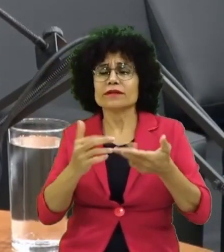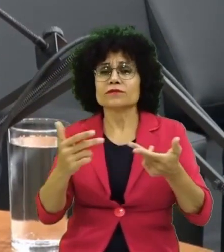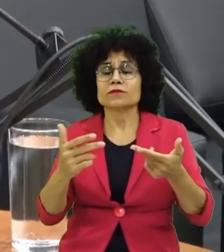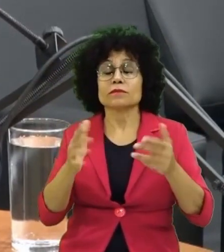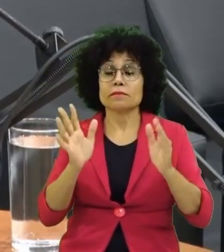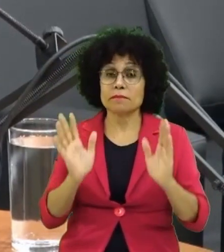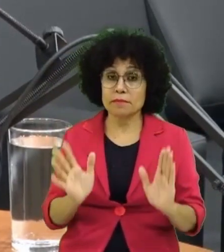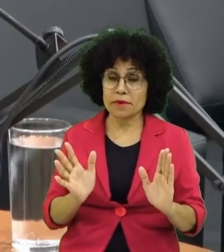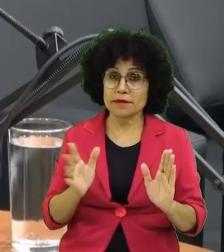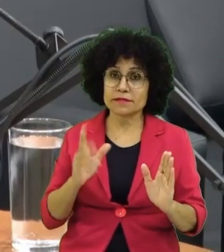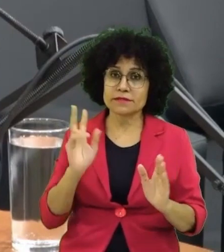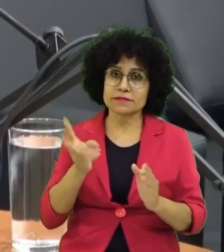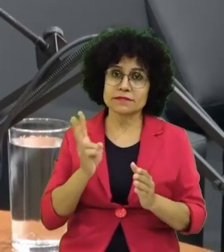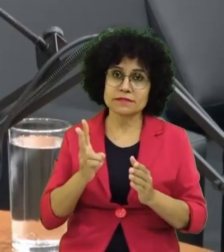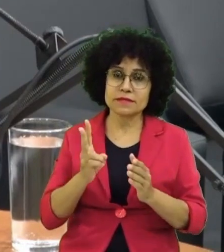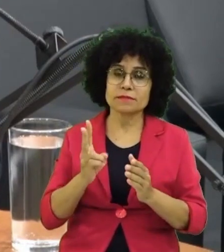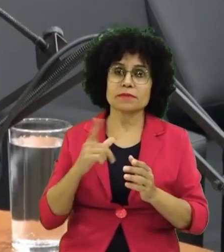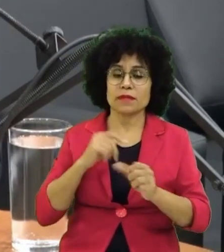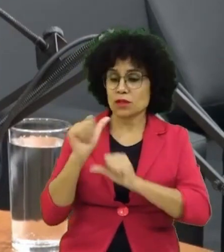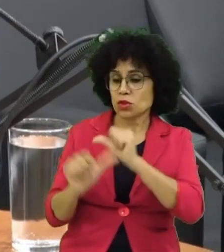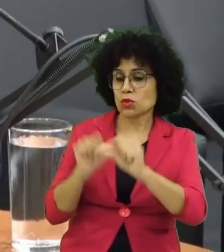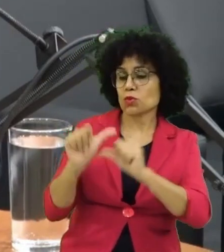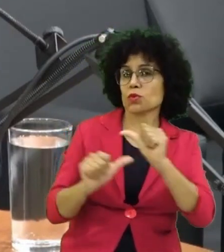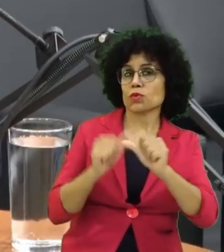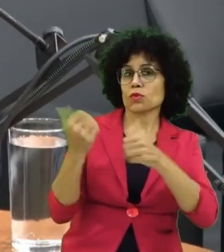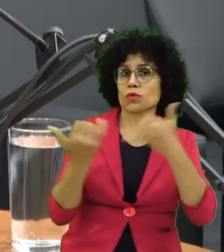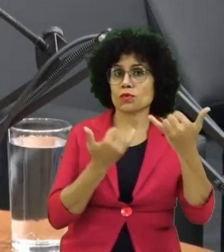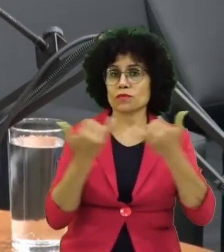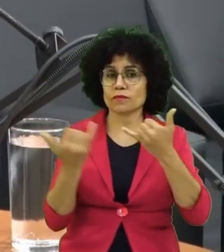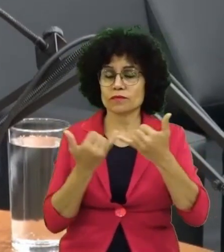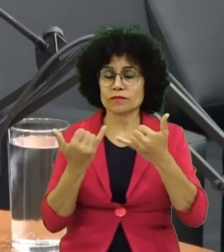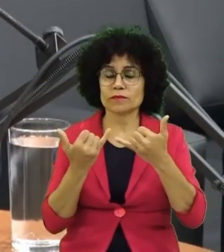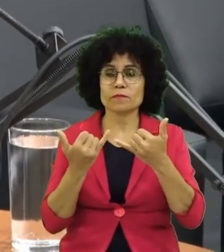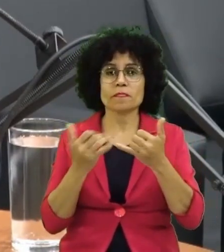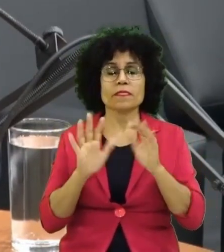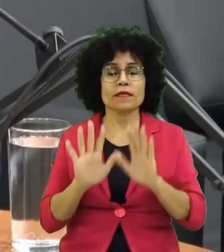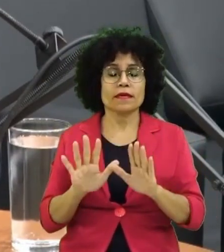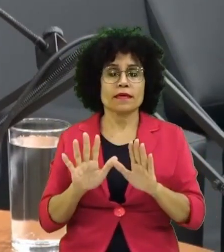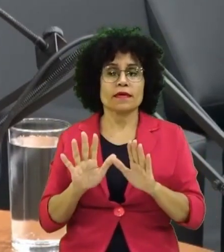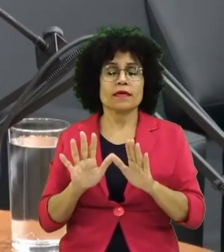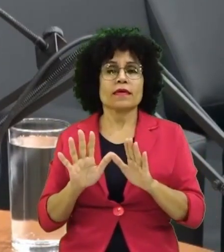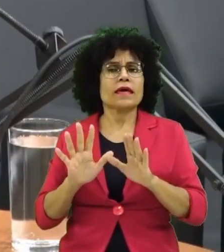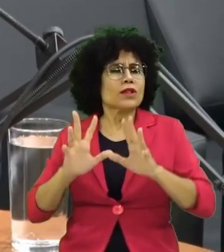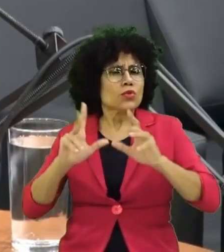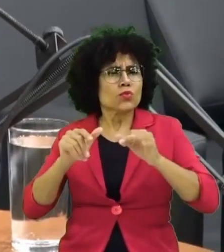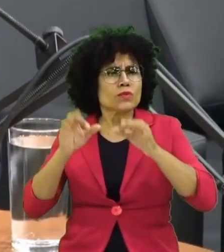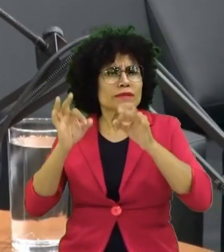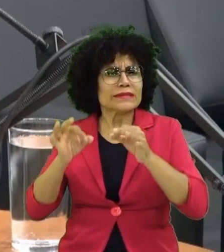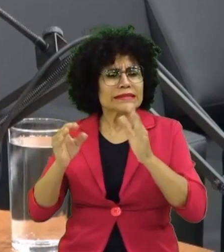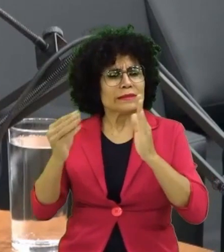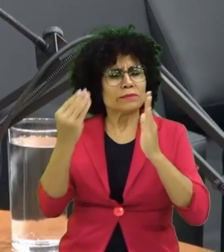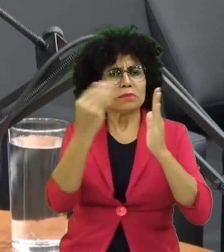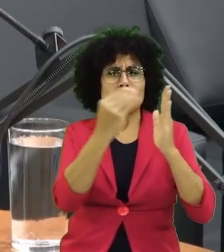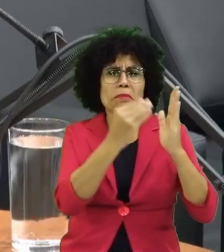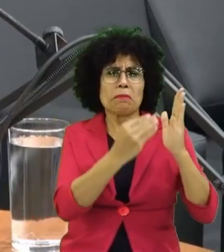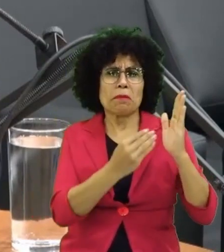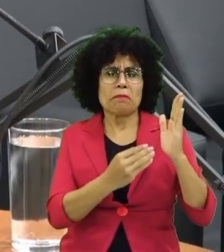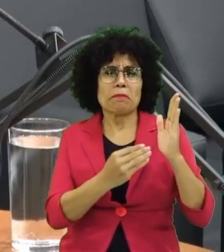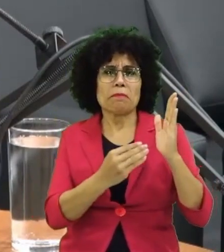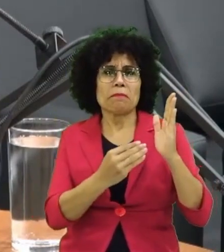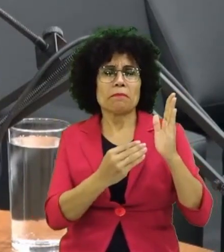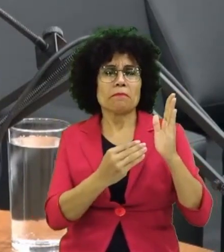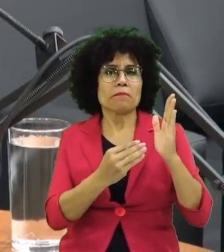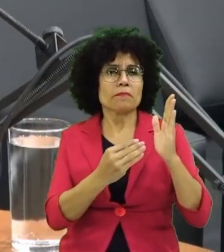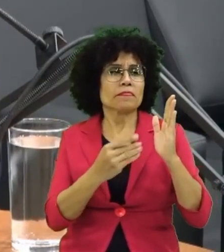temos de sempre estar atualizando essas informações. É importante contextualizar que nem tudo que está oficialmente lá descrito, por exemplo, no